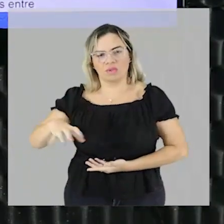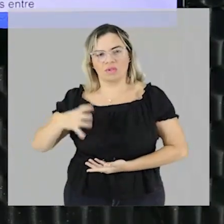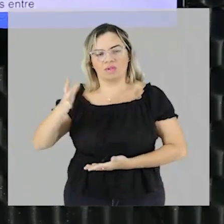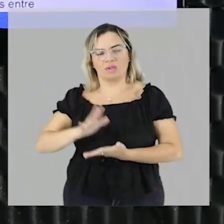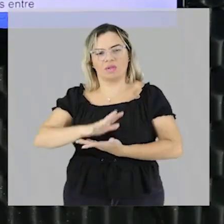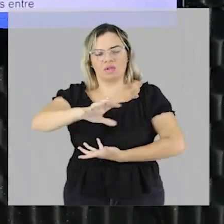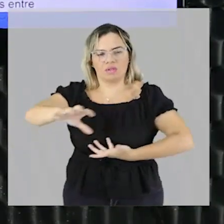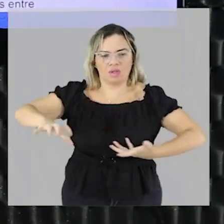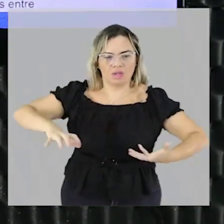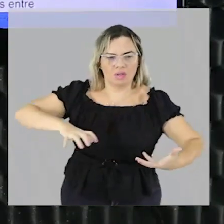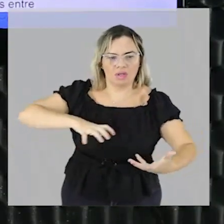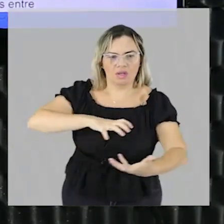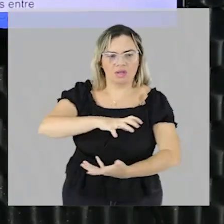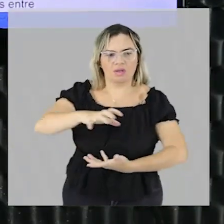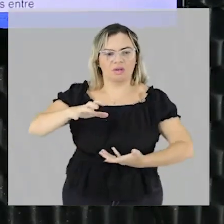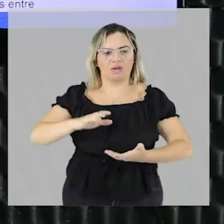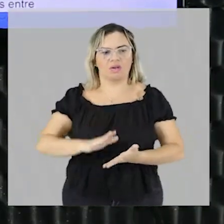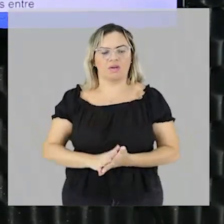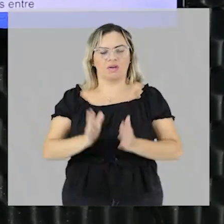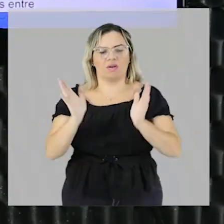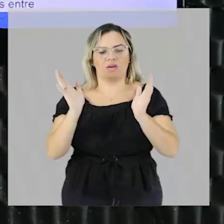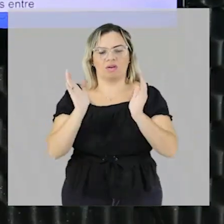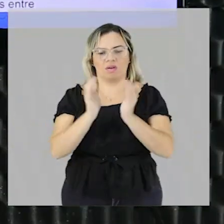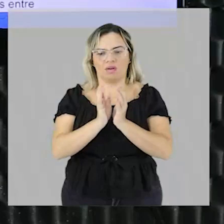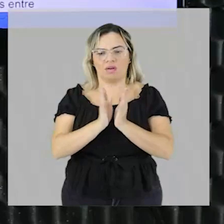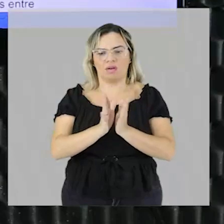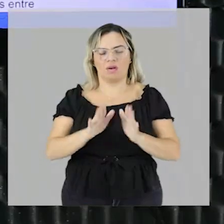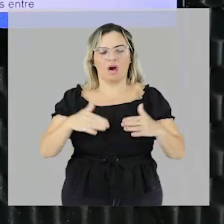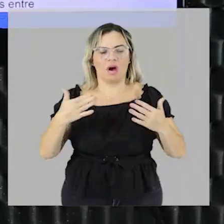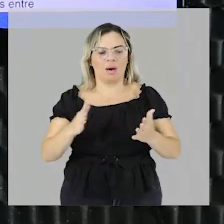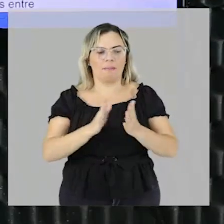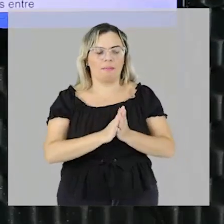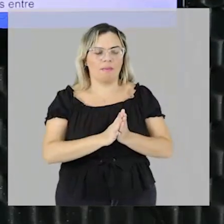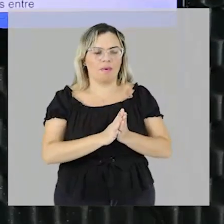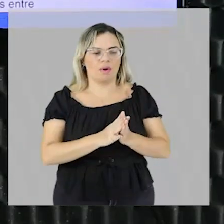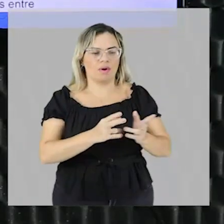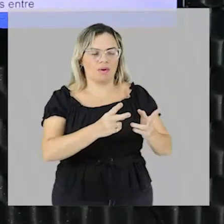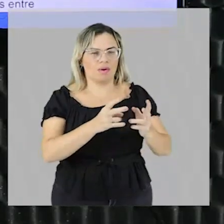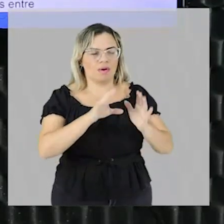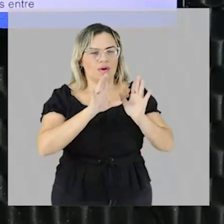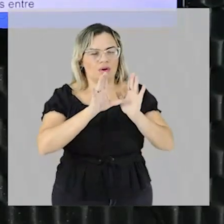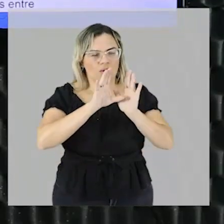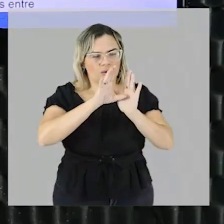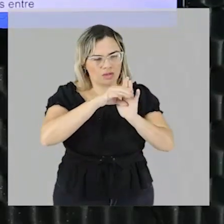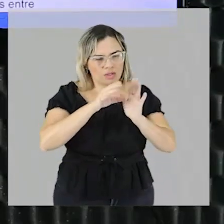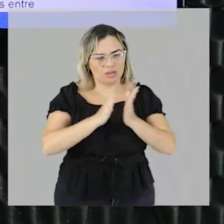Revolução Pernambucana, embora com percepções diversas, diferentes,